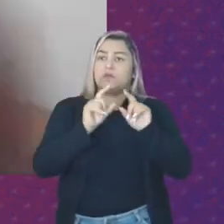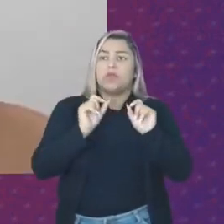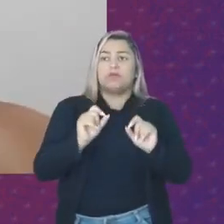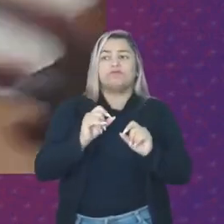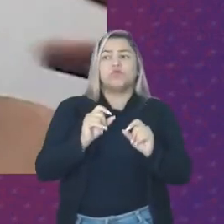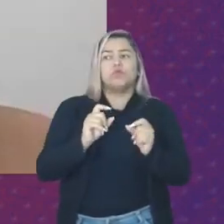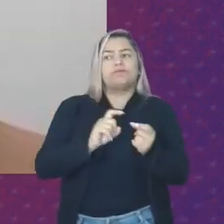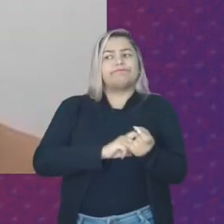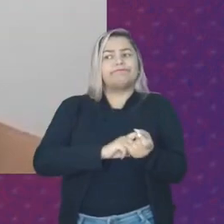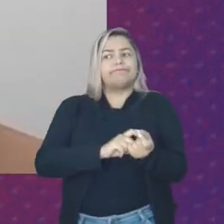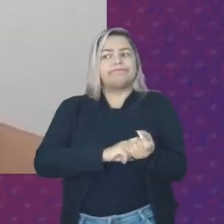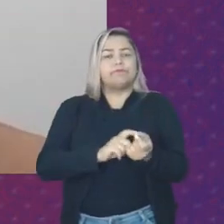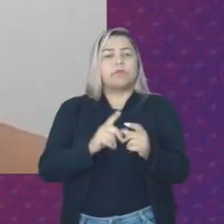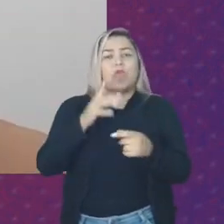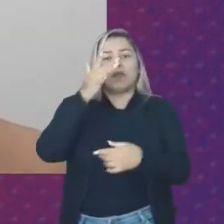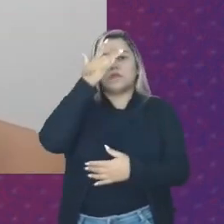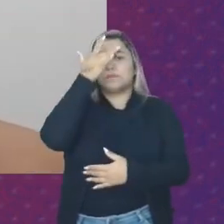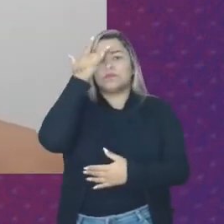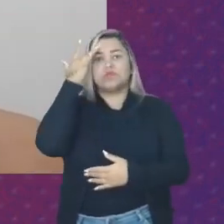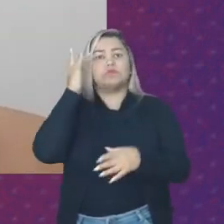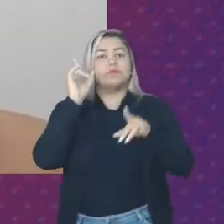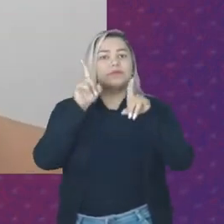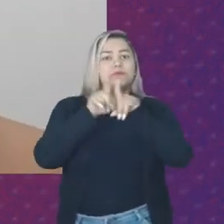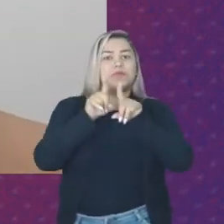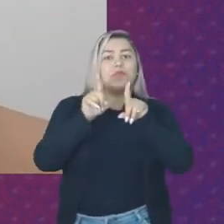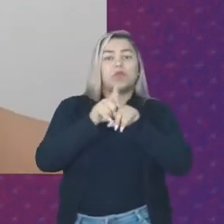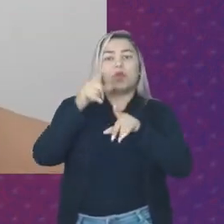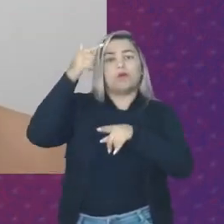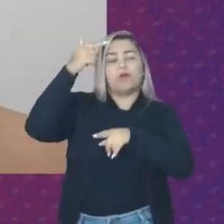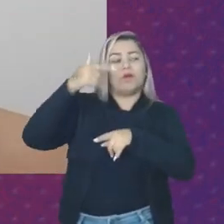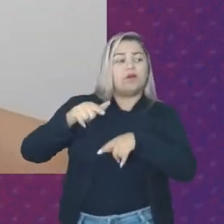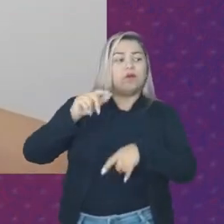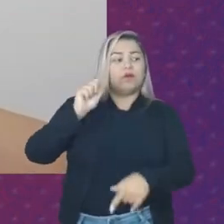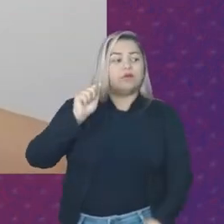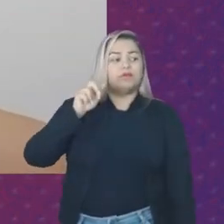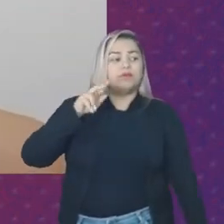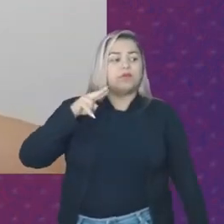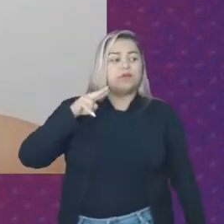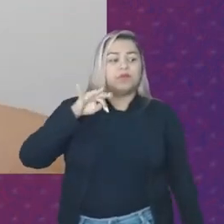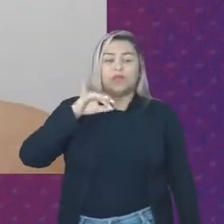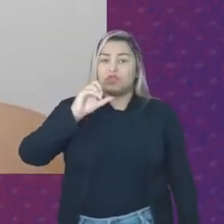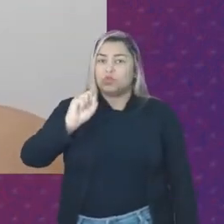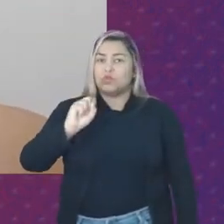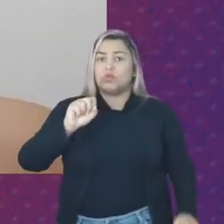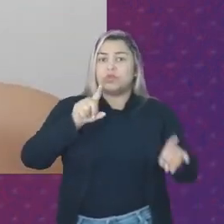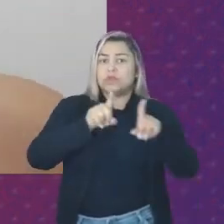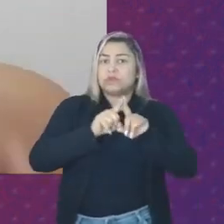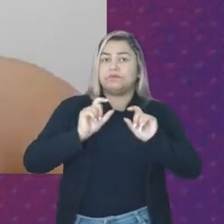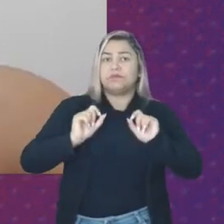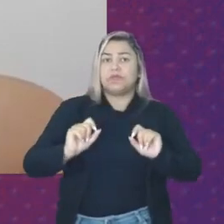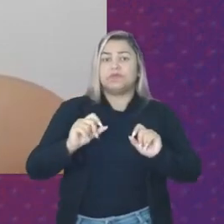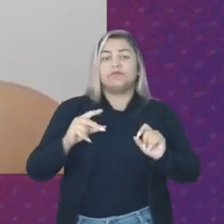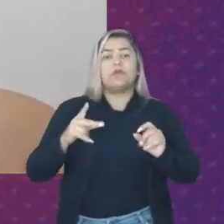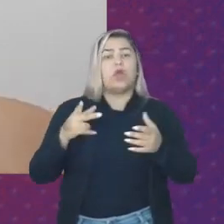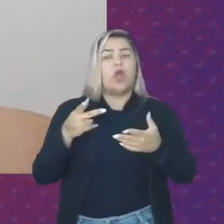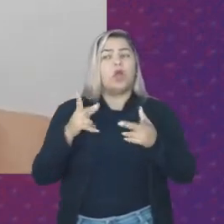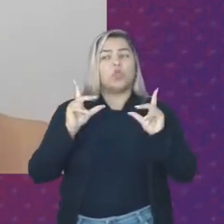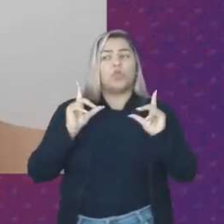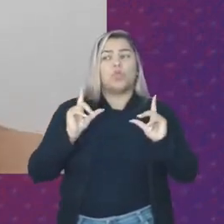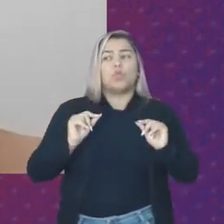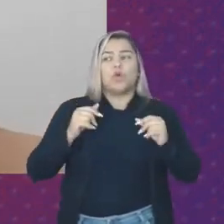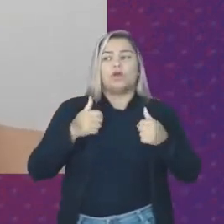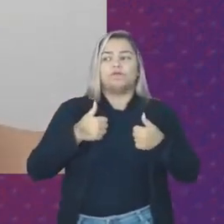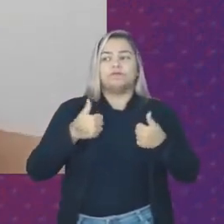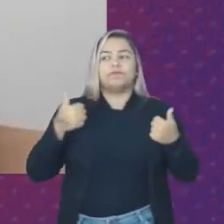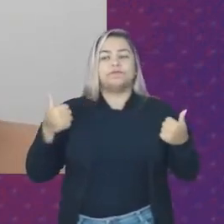arrogante, normalmente as pessoas trazem aí outros arquétipos em caráter secundário que dão uma suavizada